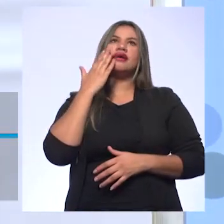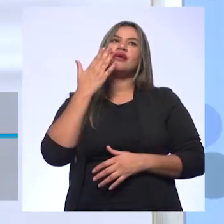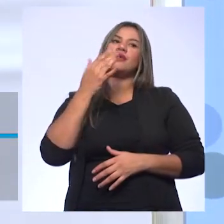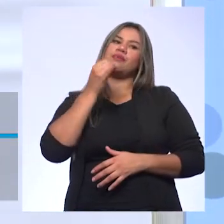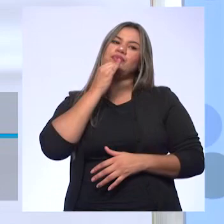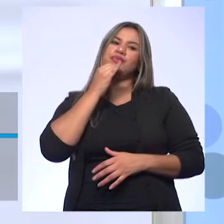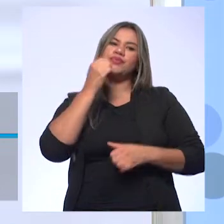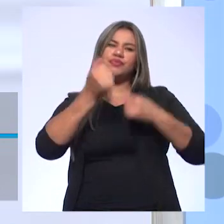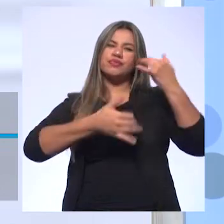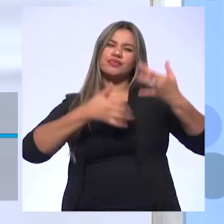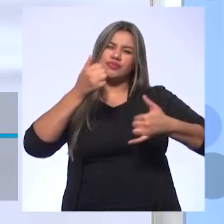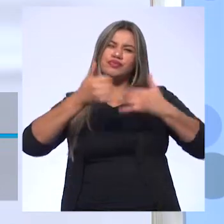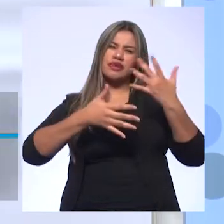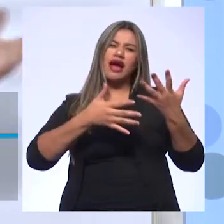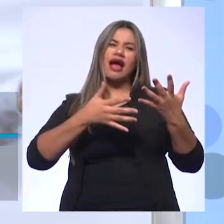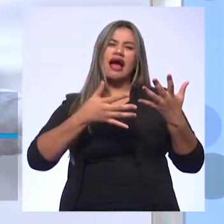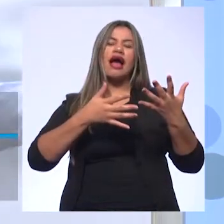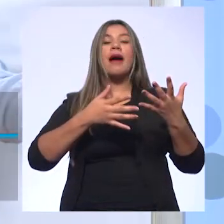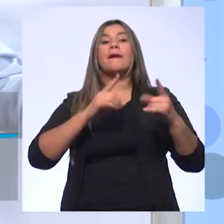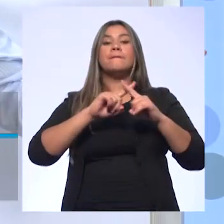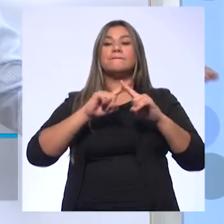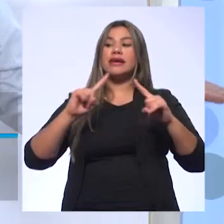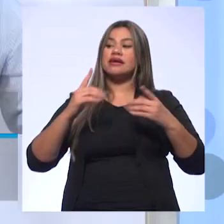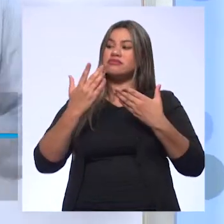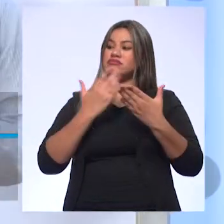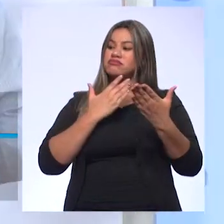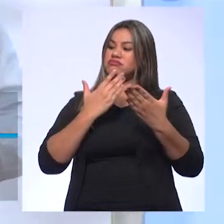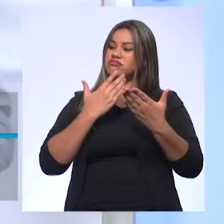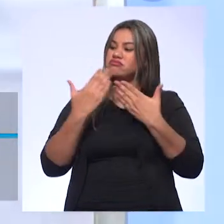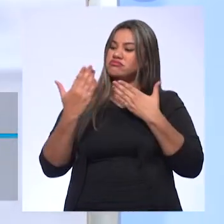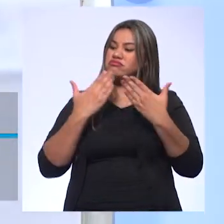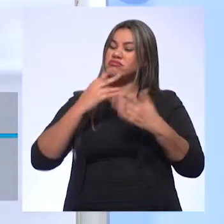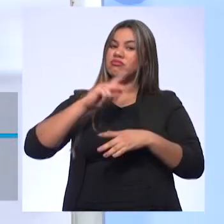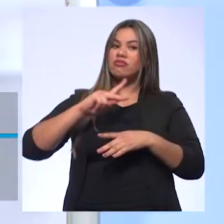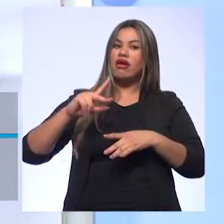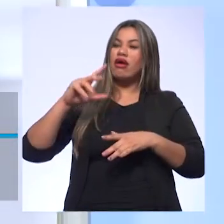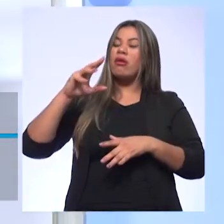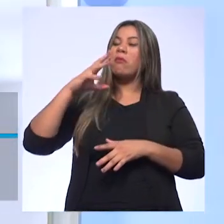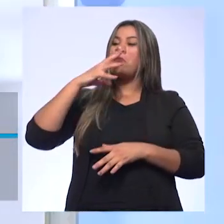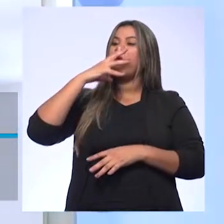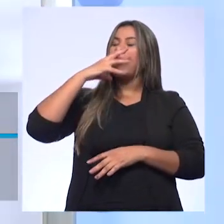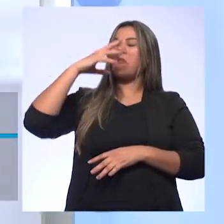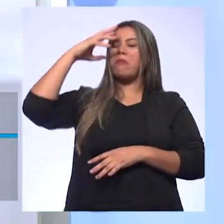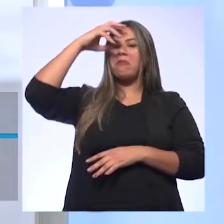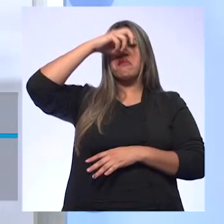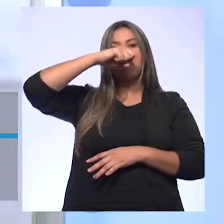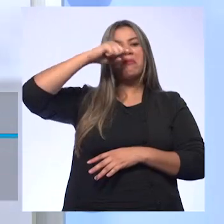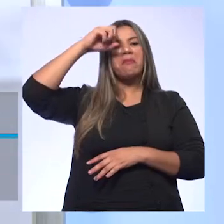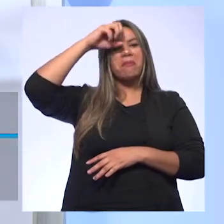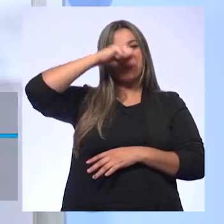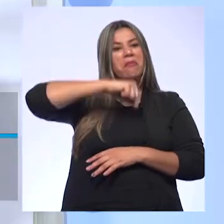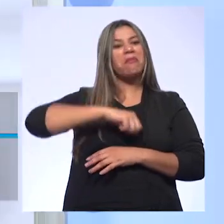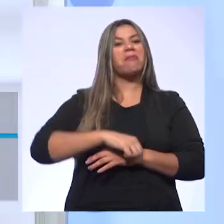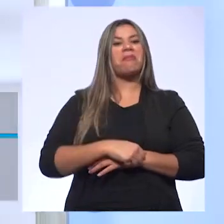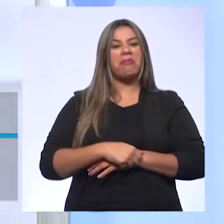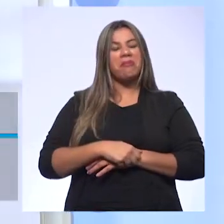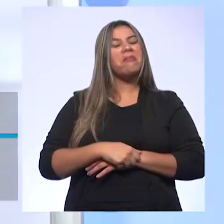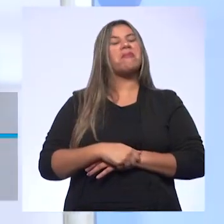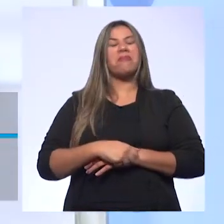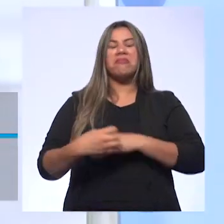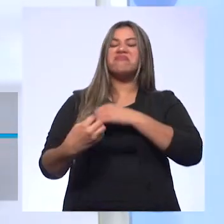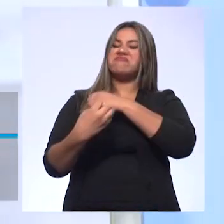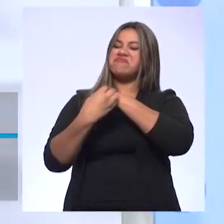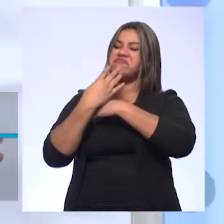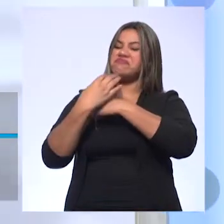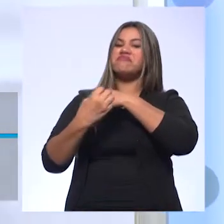hoje com vocês, mas eu aprendi algumas coisas falando com o professor Edjoel, vendo lá no caderno do professor algumas coisinhas, algumas dicas,